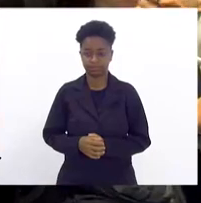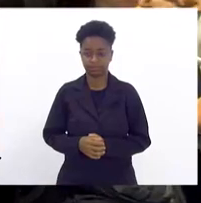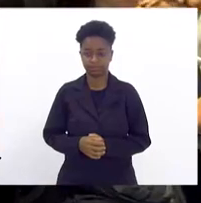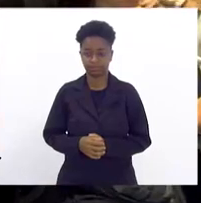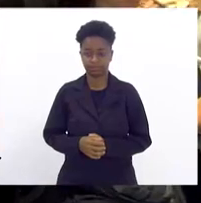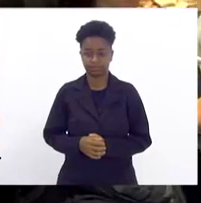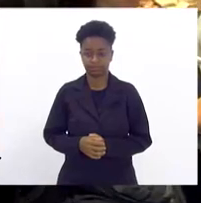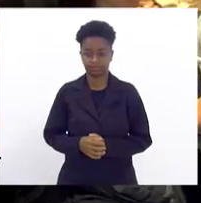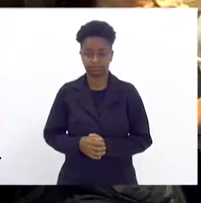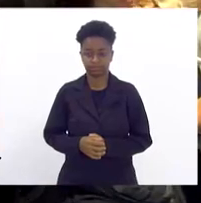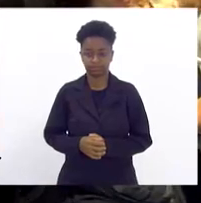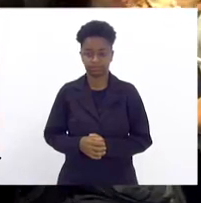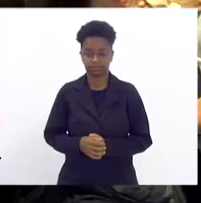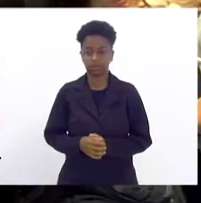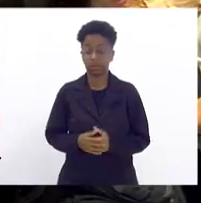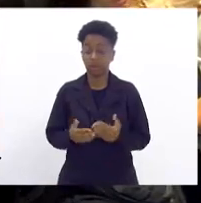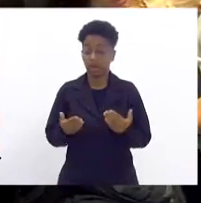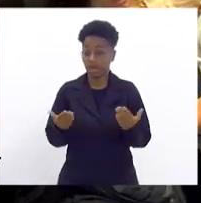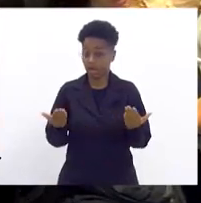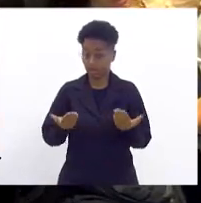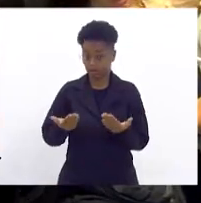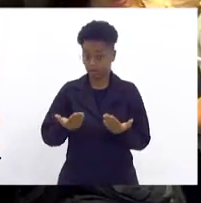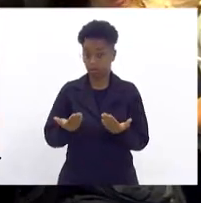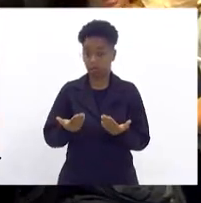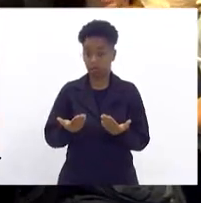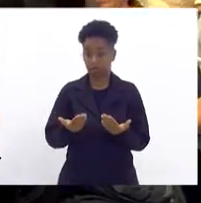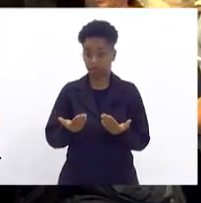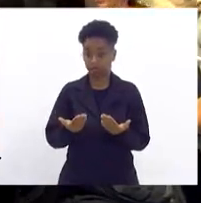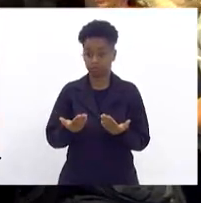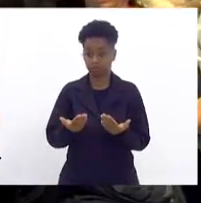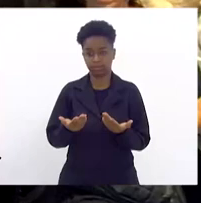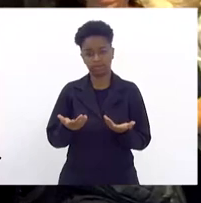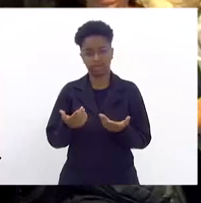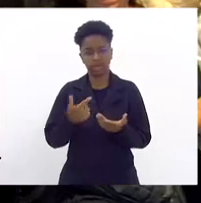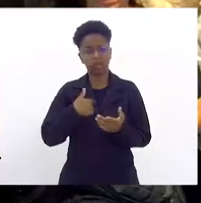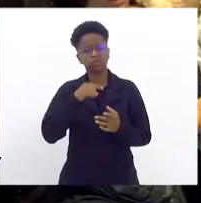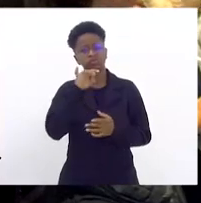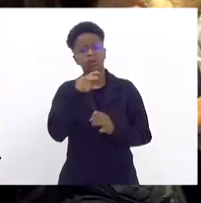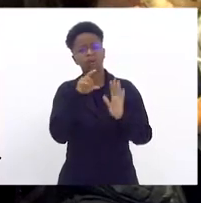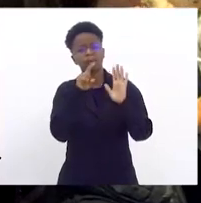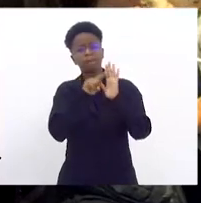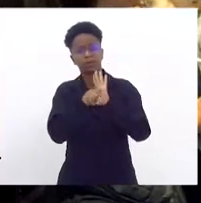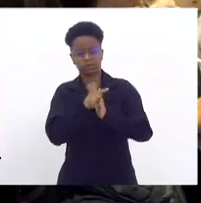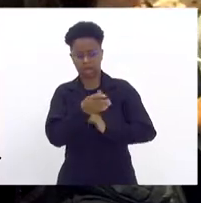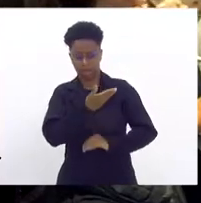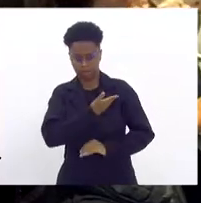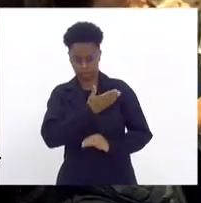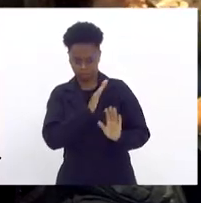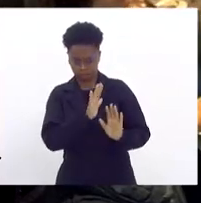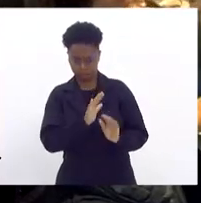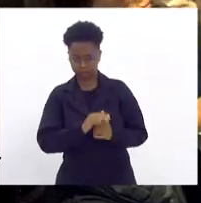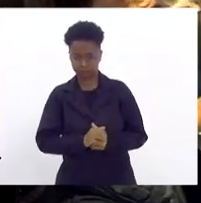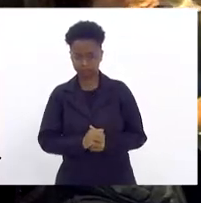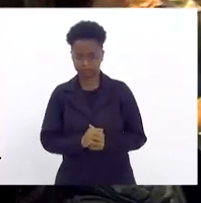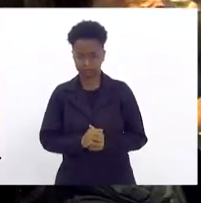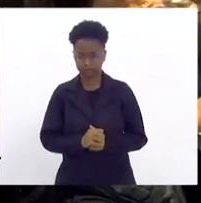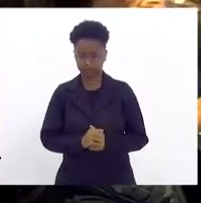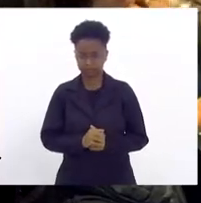nós nós vamos ter agora antes Deixa eu só perguntar aqui para os meus amigos nós